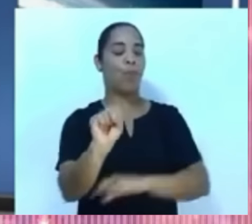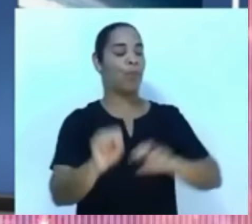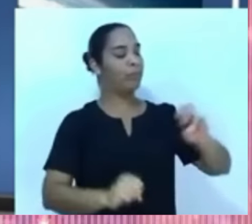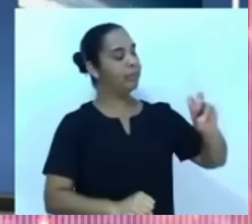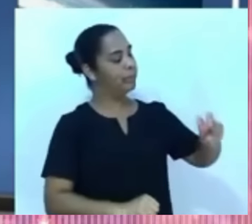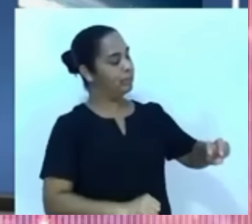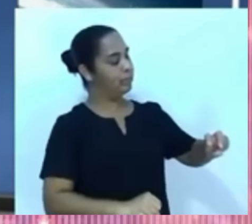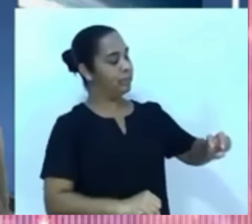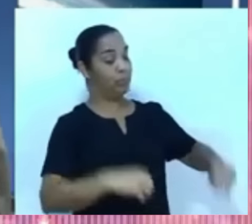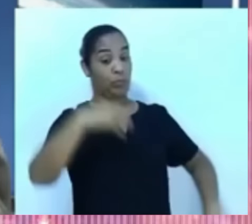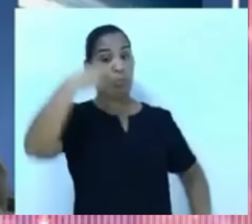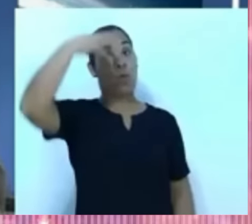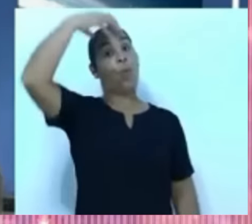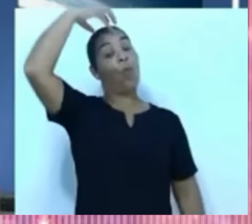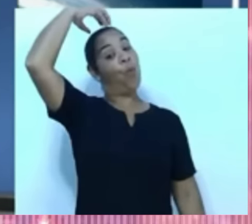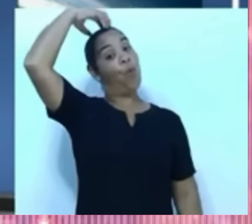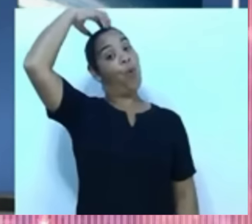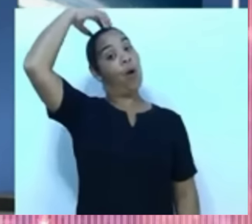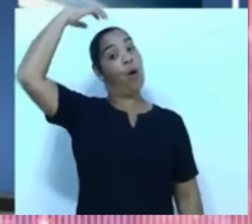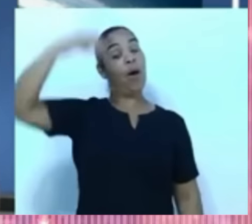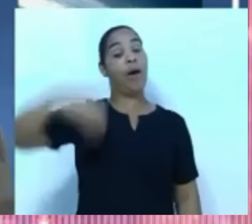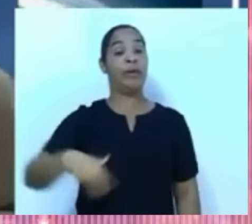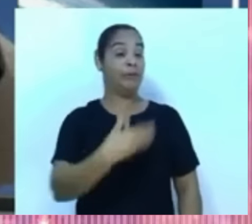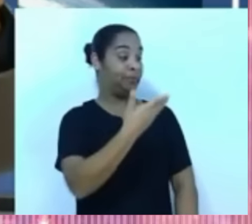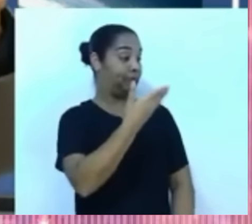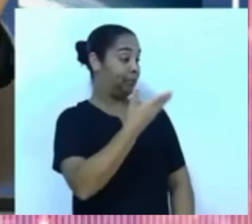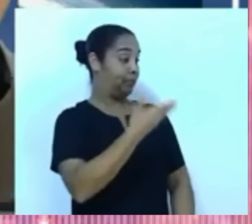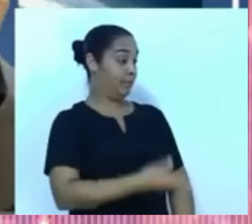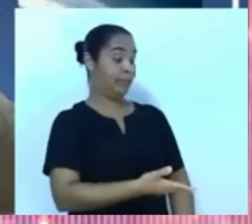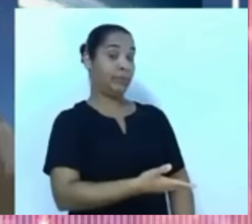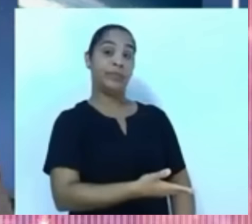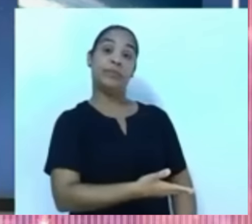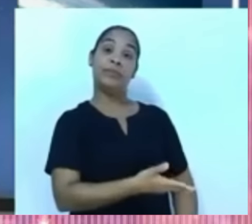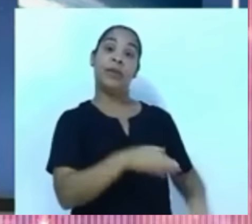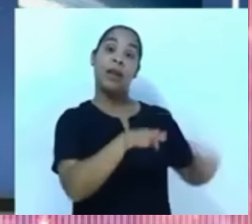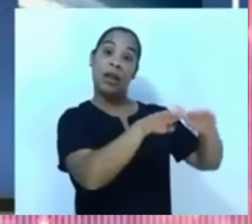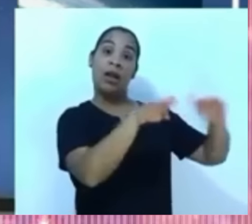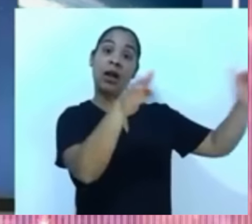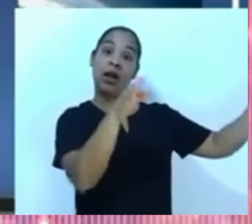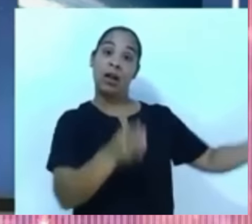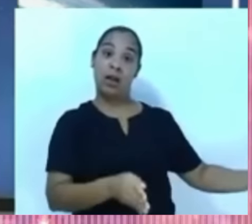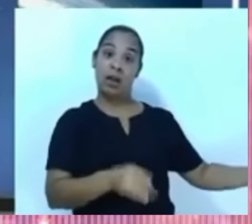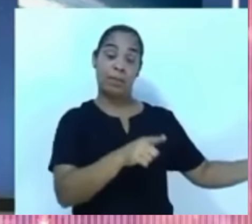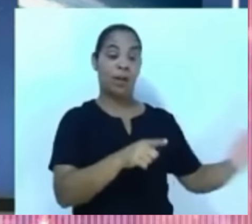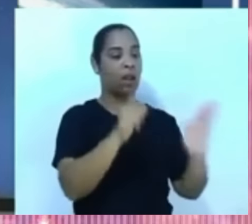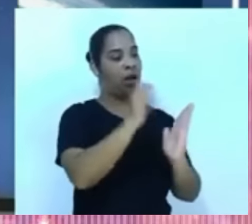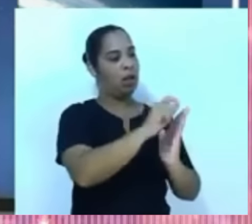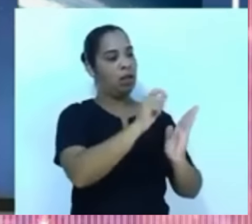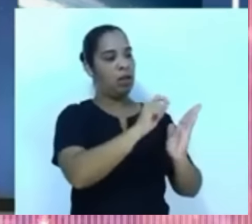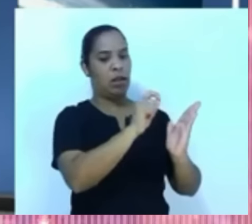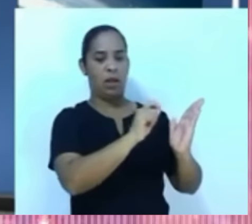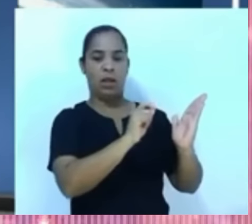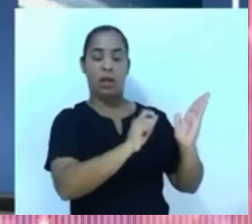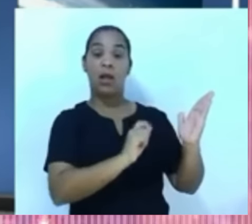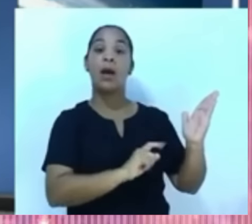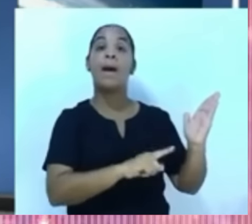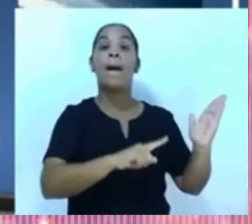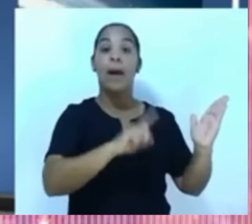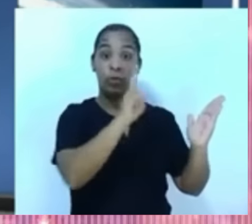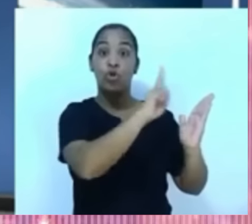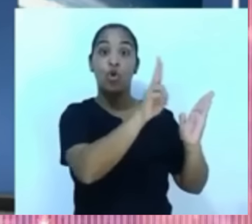rei tinha do seu lado esquerdo sobre a mesa a relação das pessoas que deveriam ser enforcadas